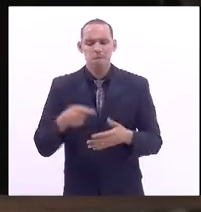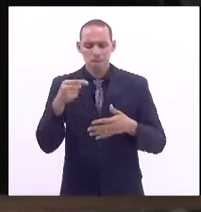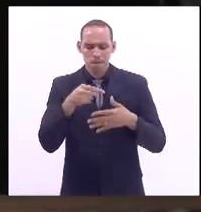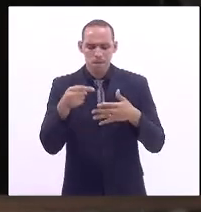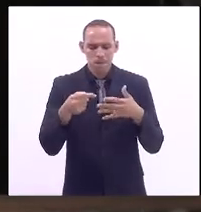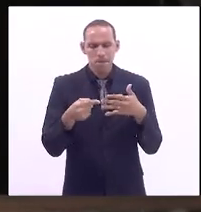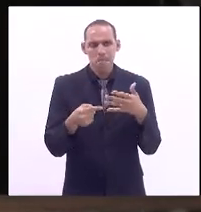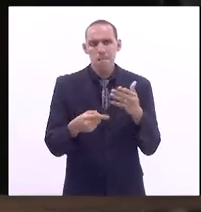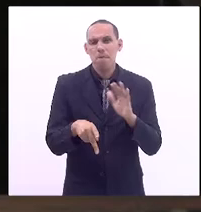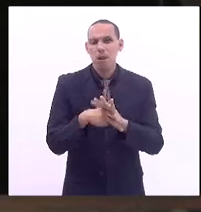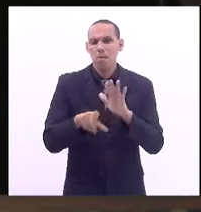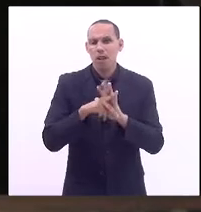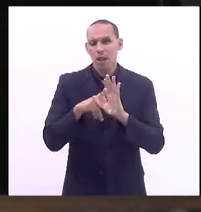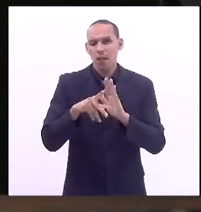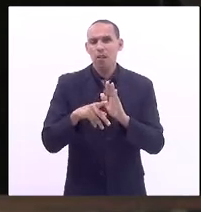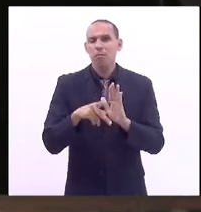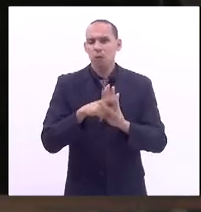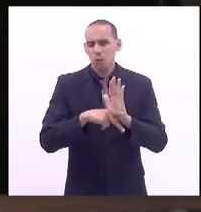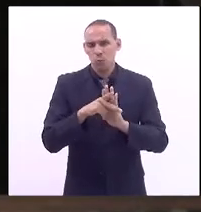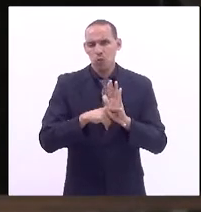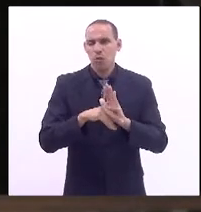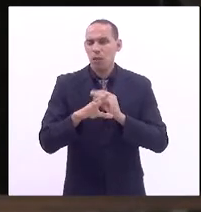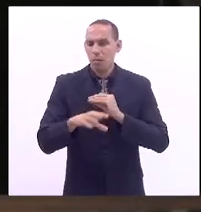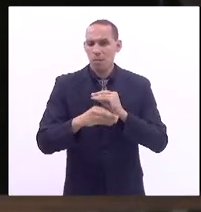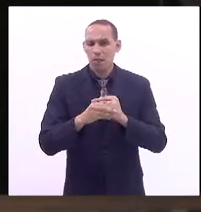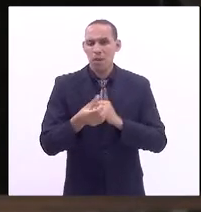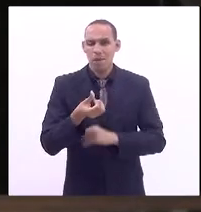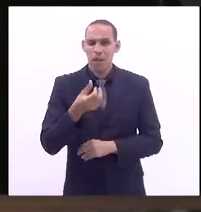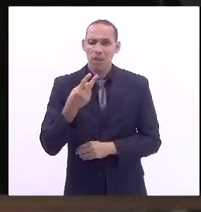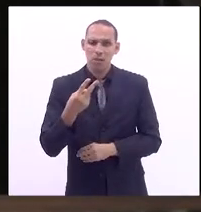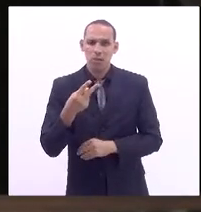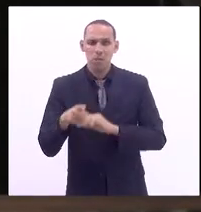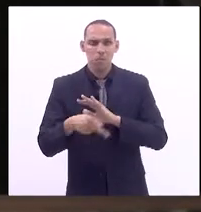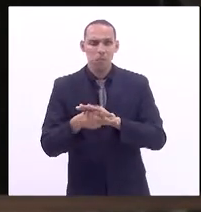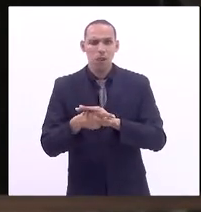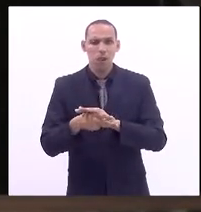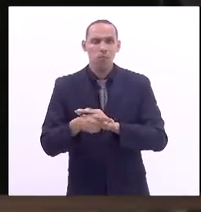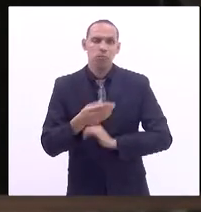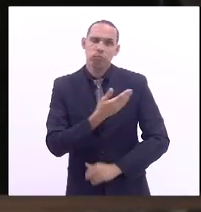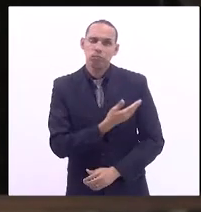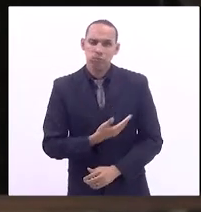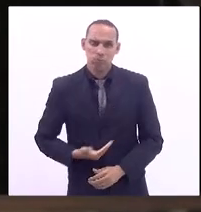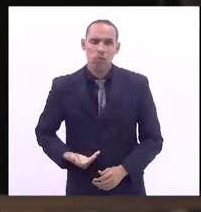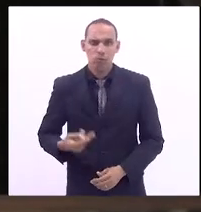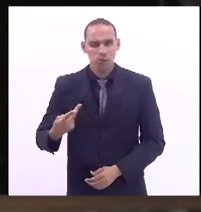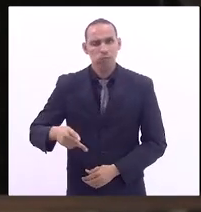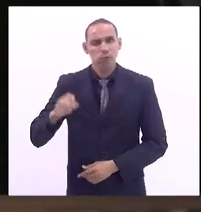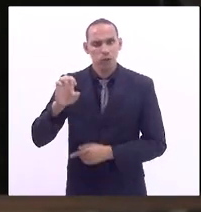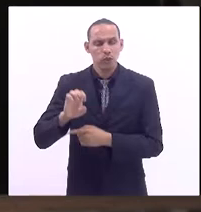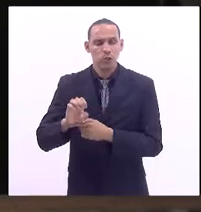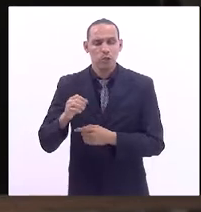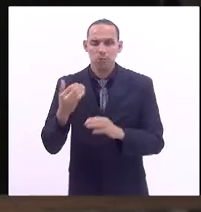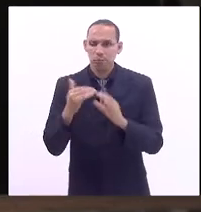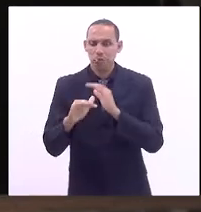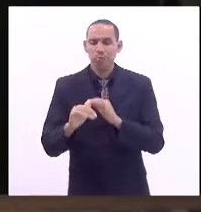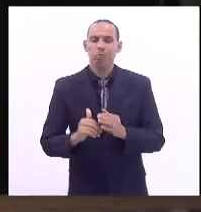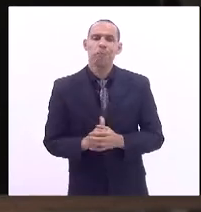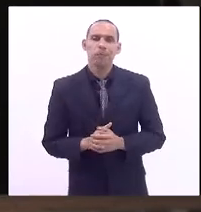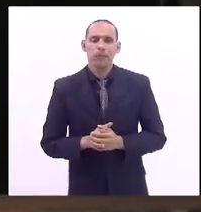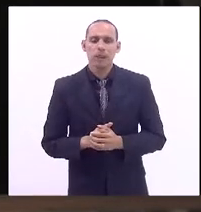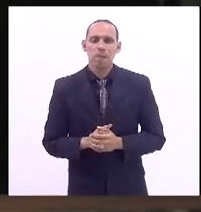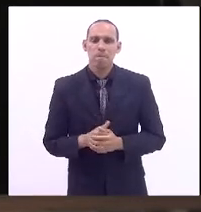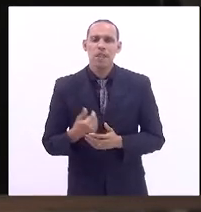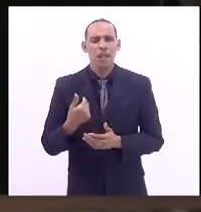projeto de lei complementar de nº 62 enviado pelo governo do estado né é